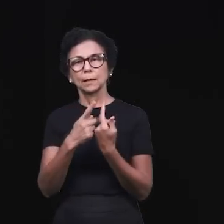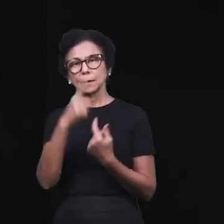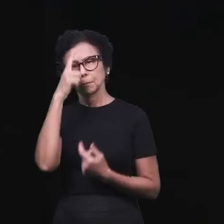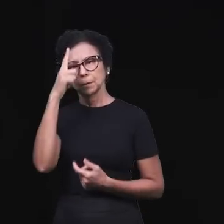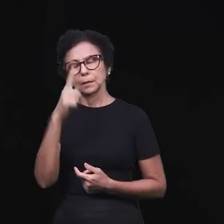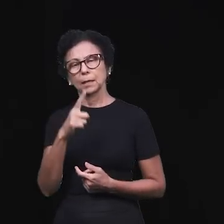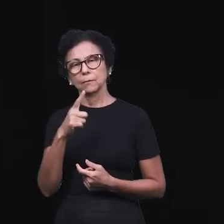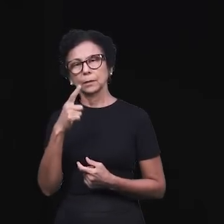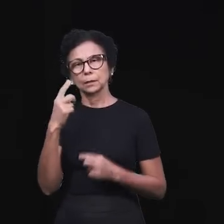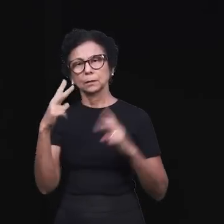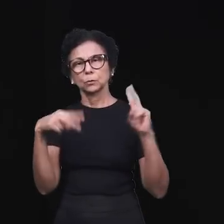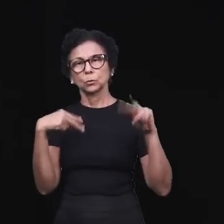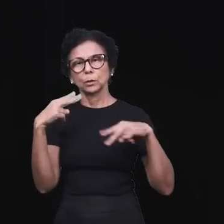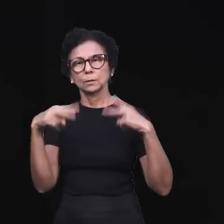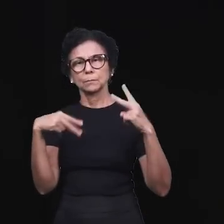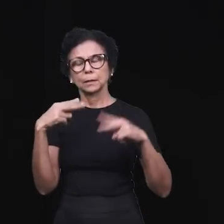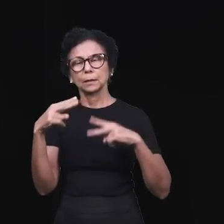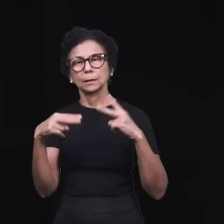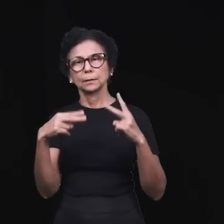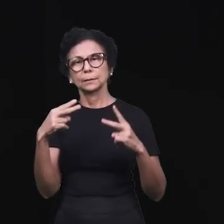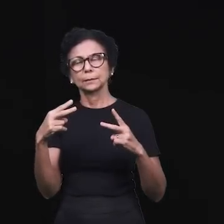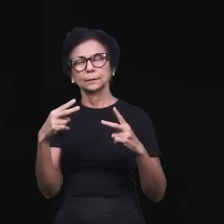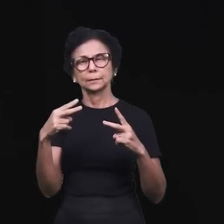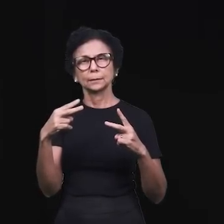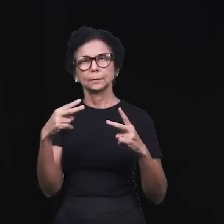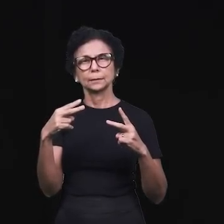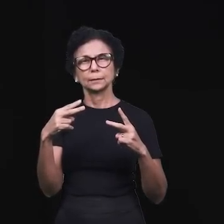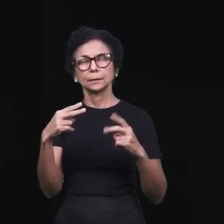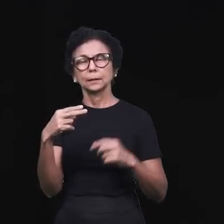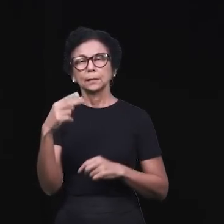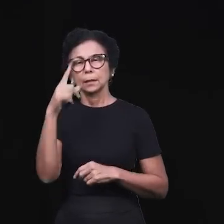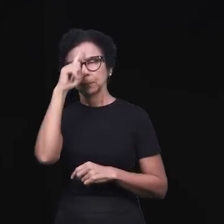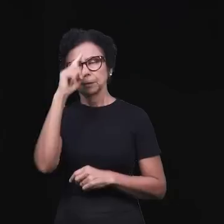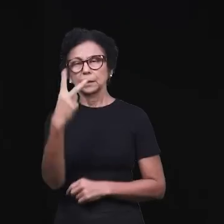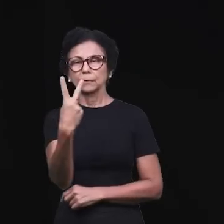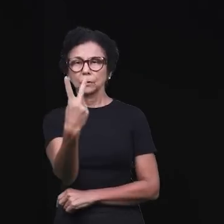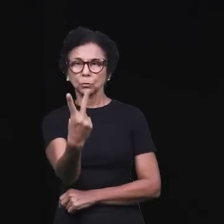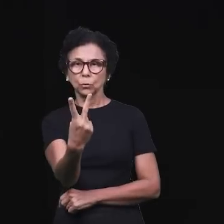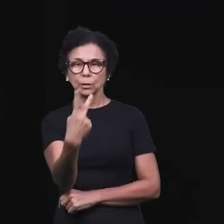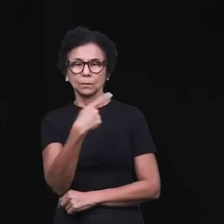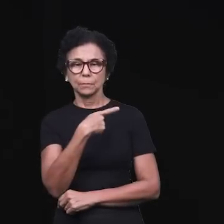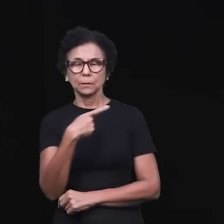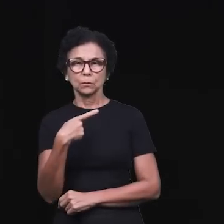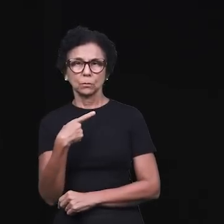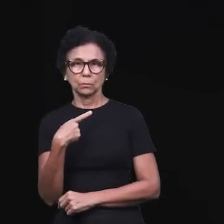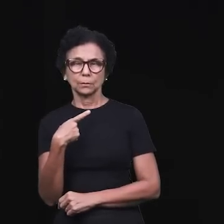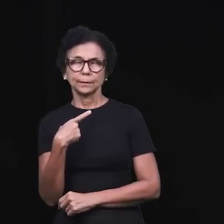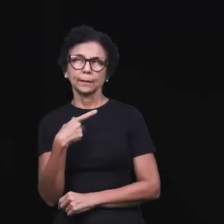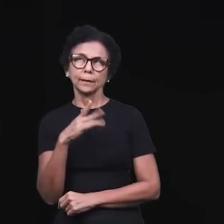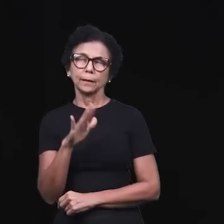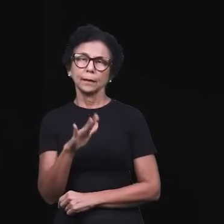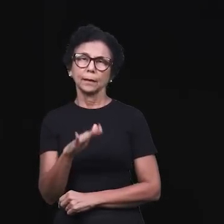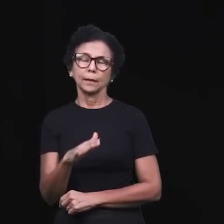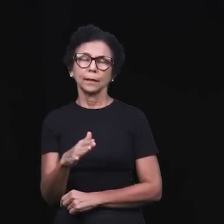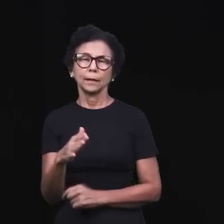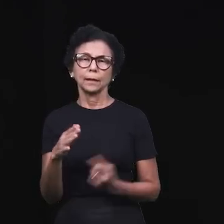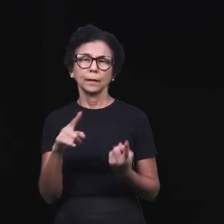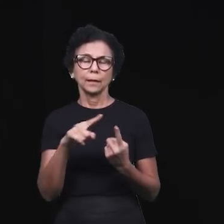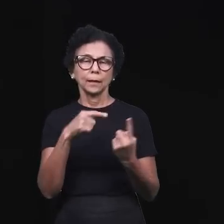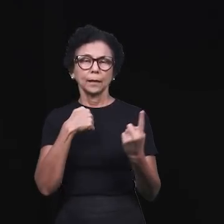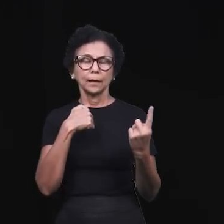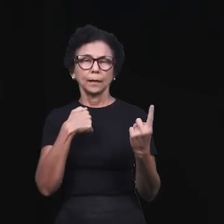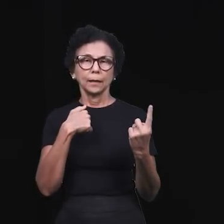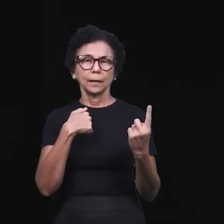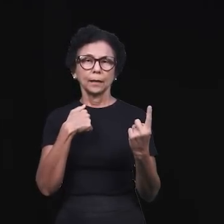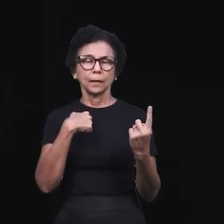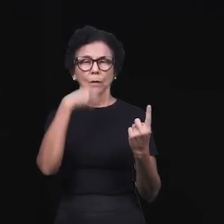Vinham, Os pastores, né? Eram 2 pastores, era uma dupla. É. Era eu e eu,